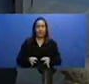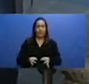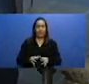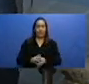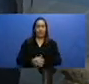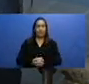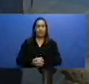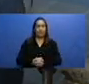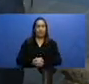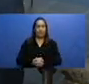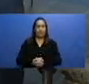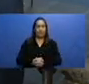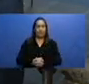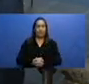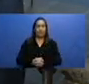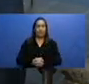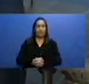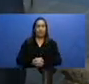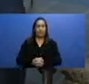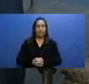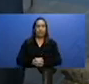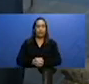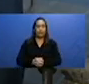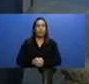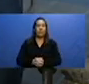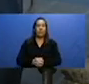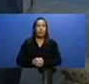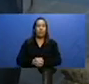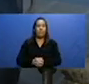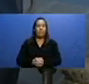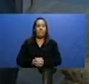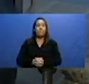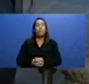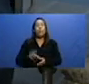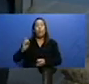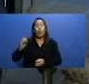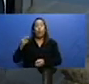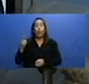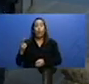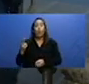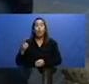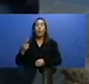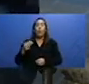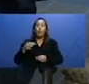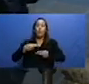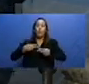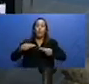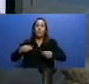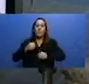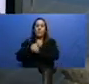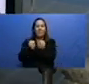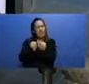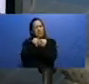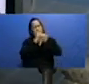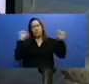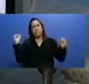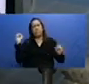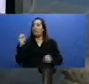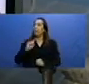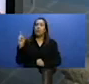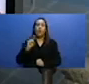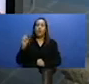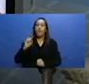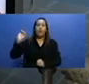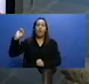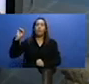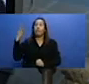coisa assim que nunca vai acontecer, uma coisa impossível, improvável, tá? Então, olha só.